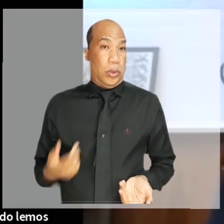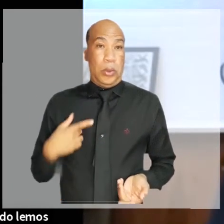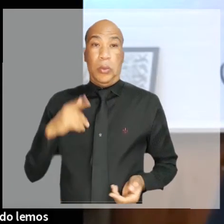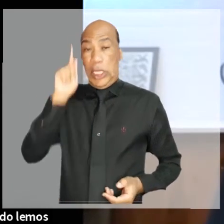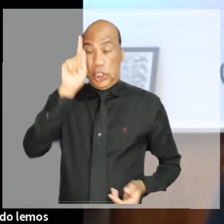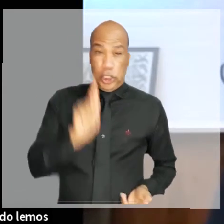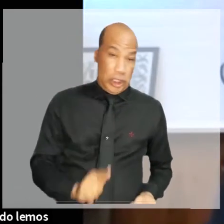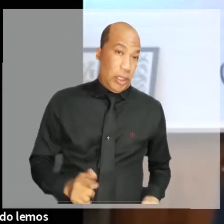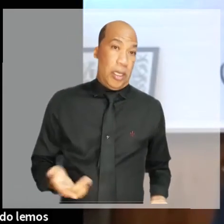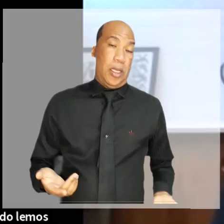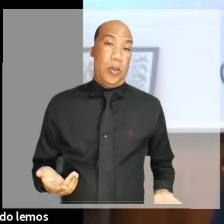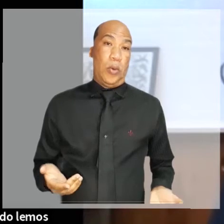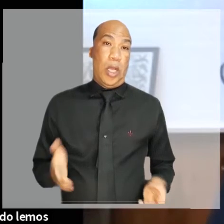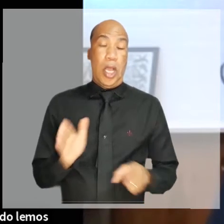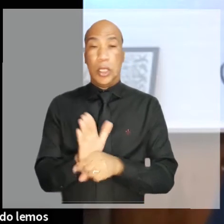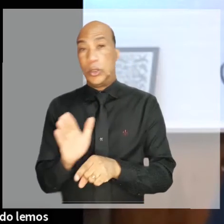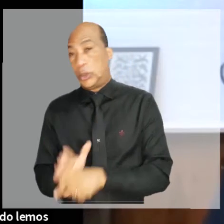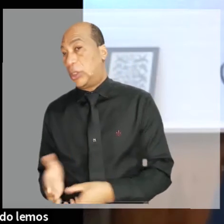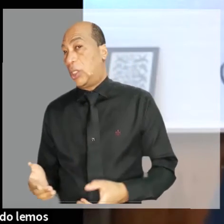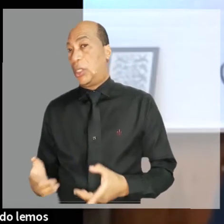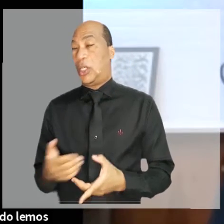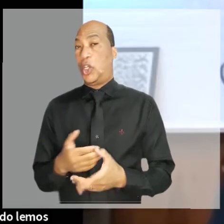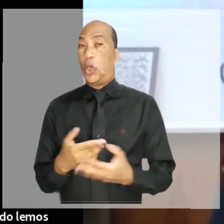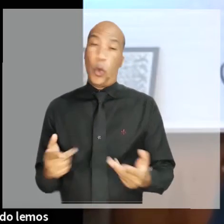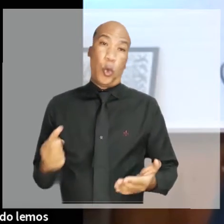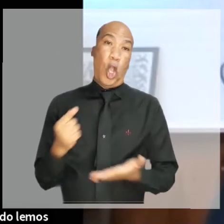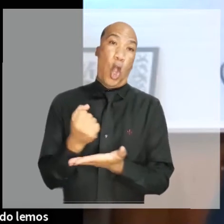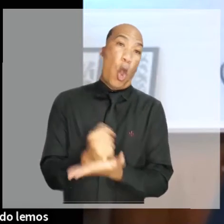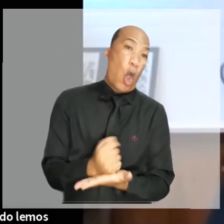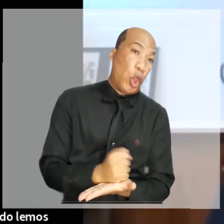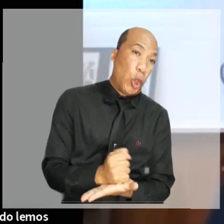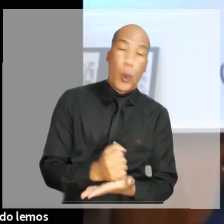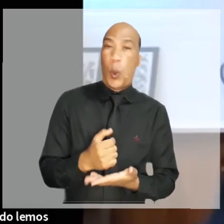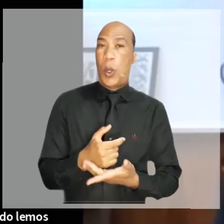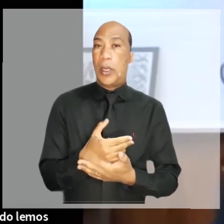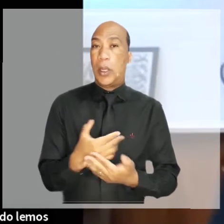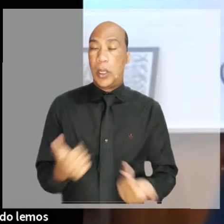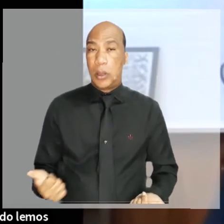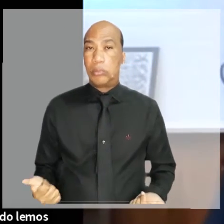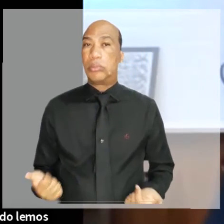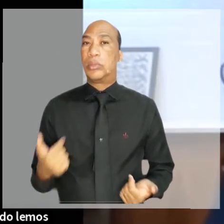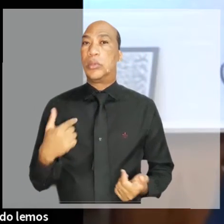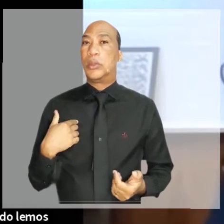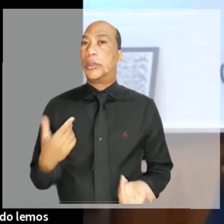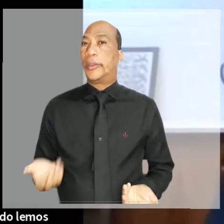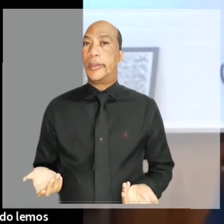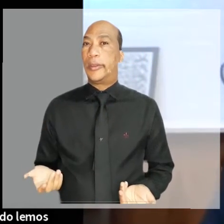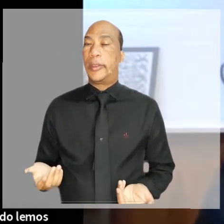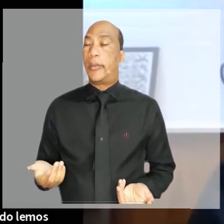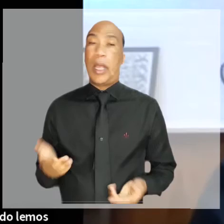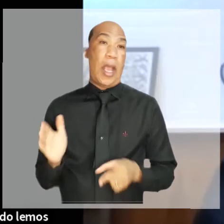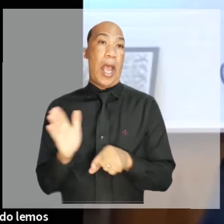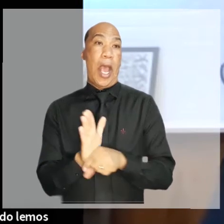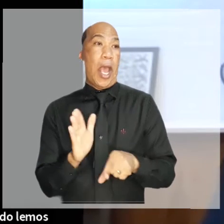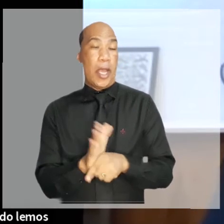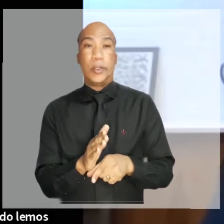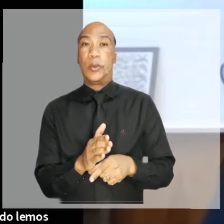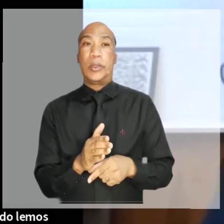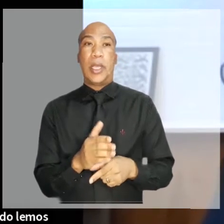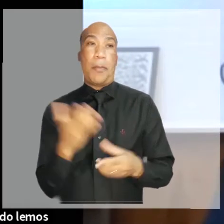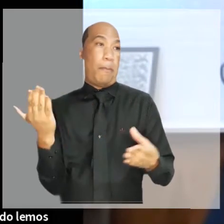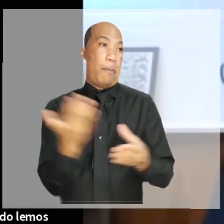remédios jurídicos mais sofisticados e, sobretudo, para a questão das identidades. Eu acho que hoje,